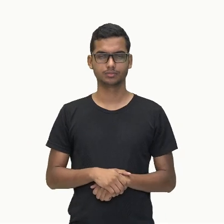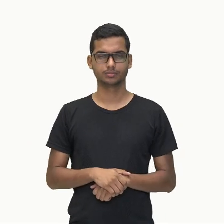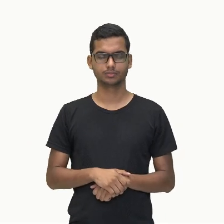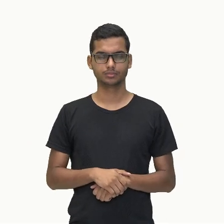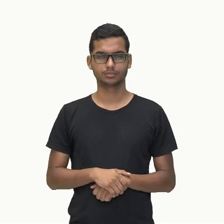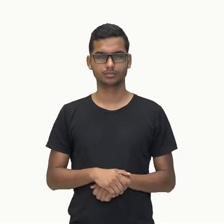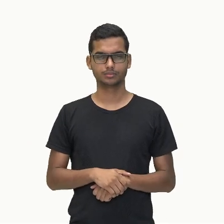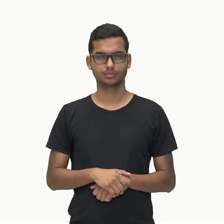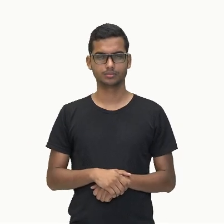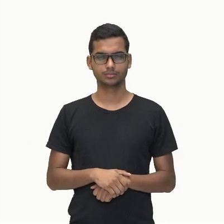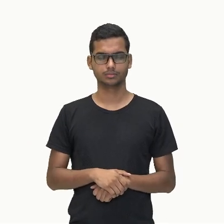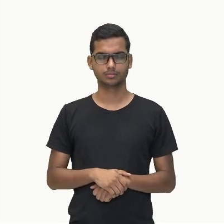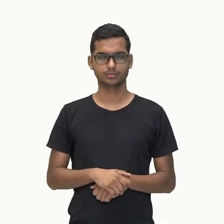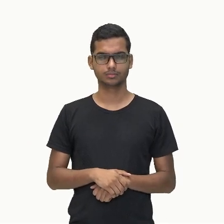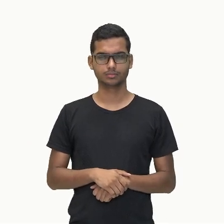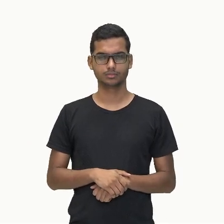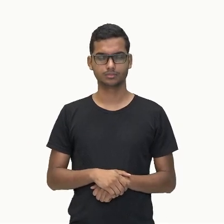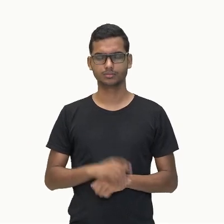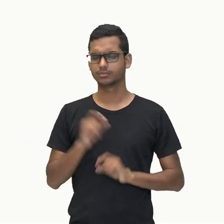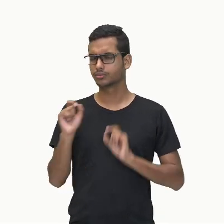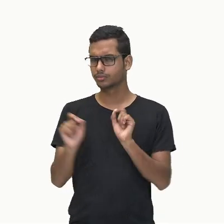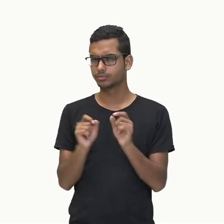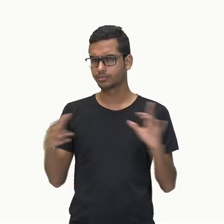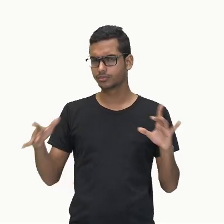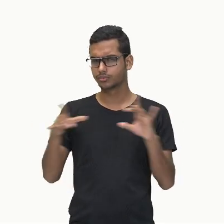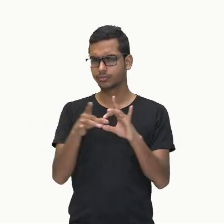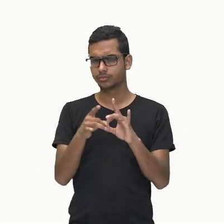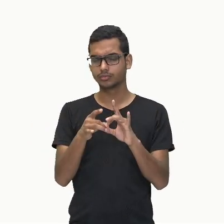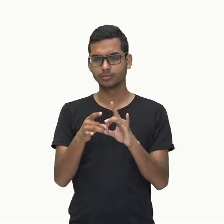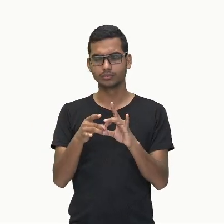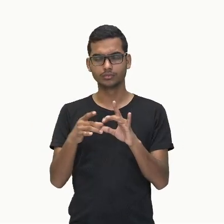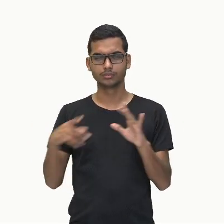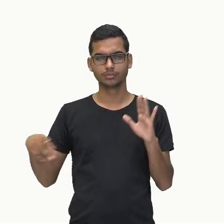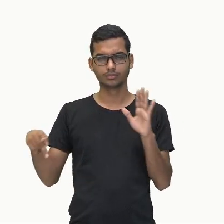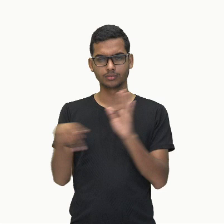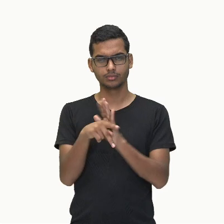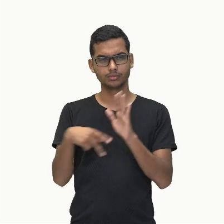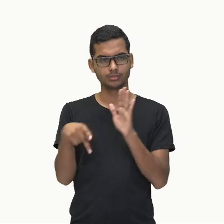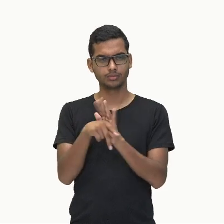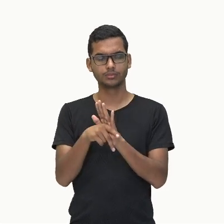que pertencem a quê? Que pertencem a uma função.